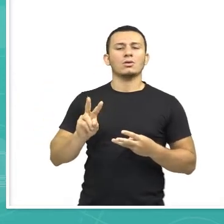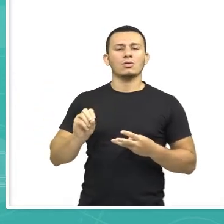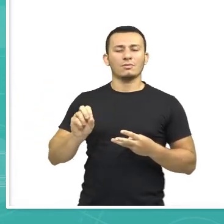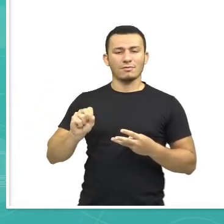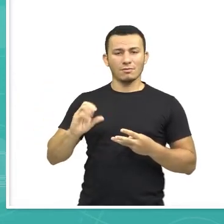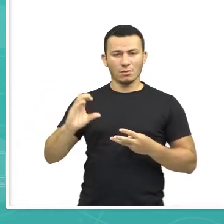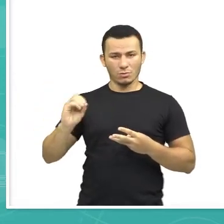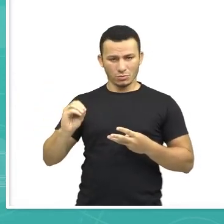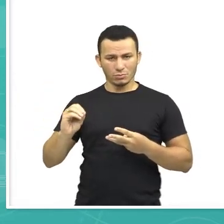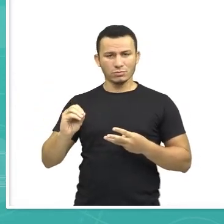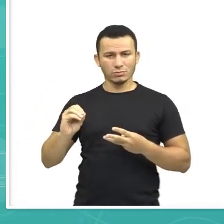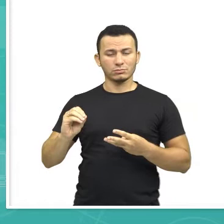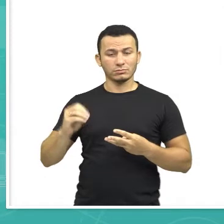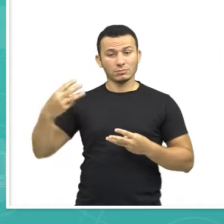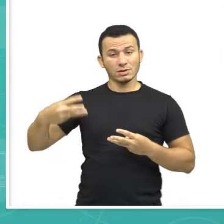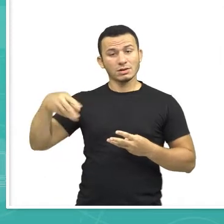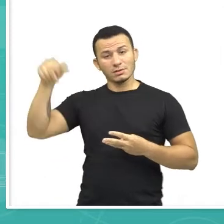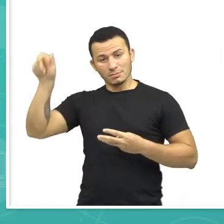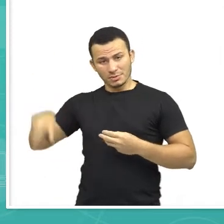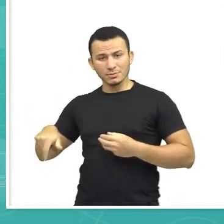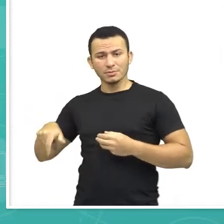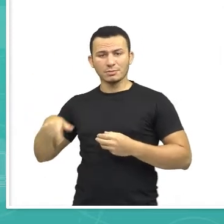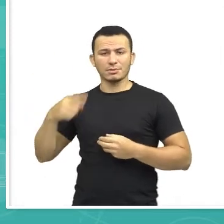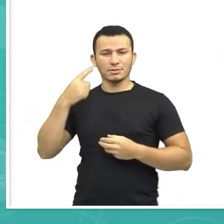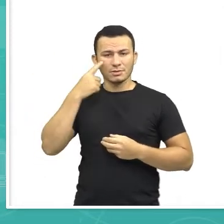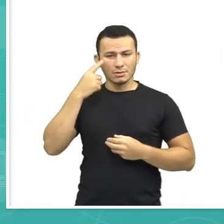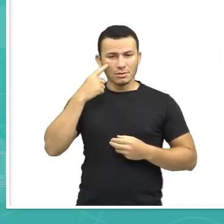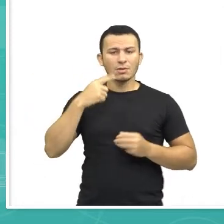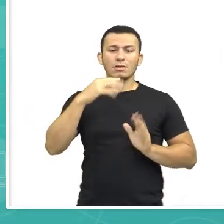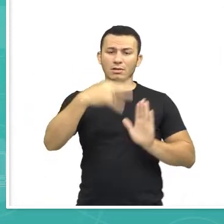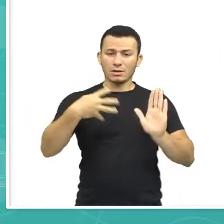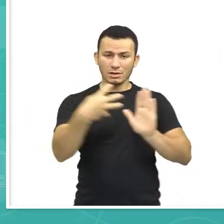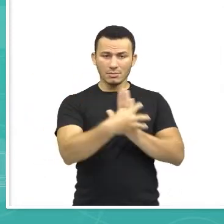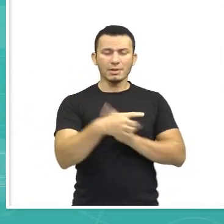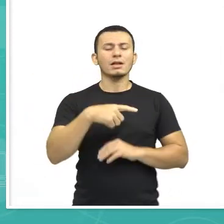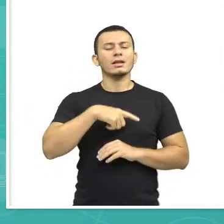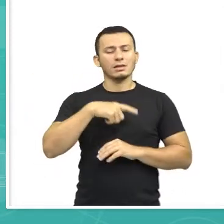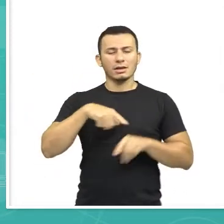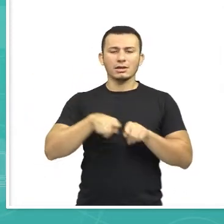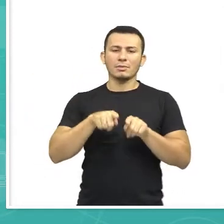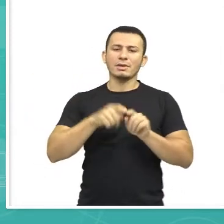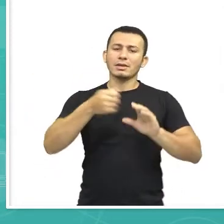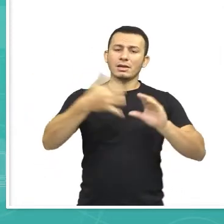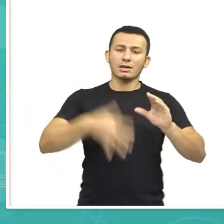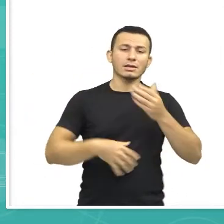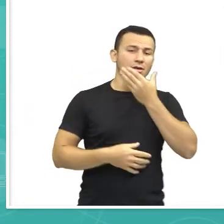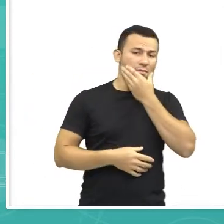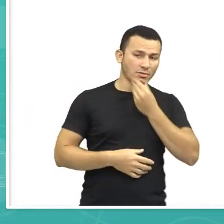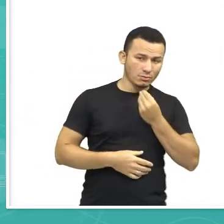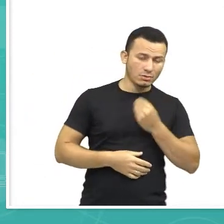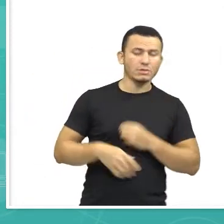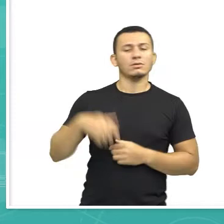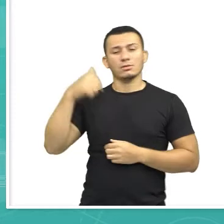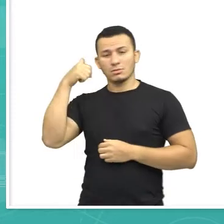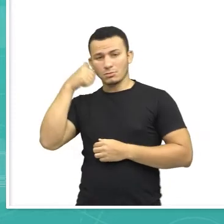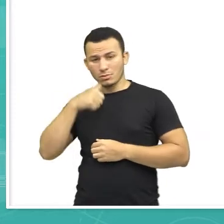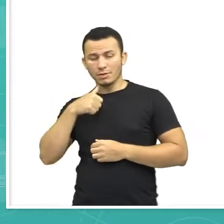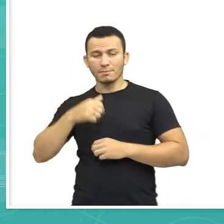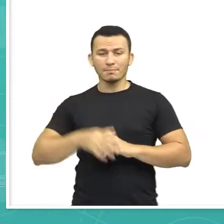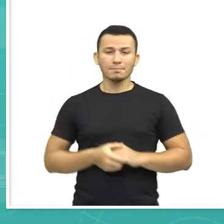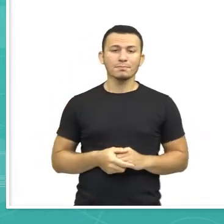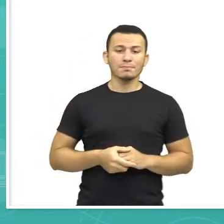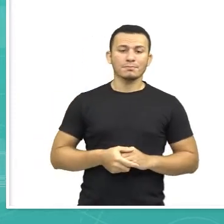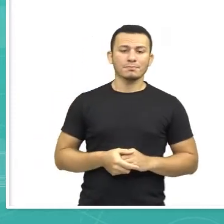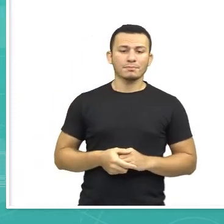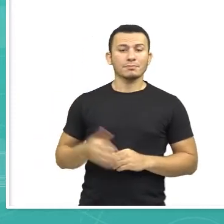o os, né? Falei aqui a respeito dos elementos masculinos, o as dos elementos femininos, na terceira pessoa. Além do